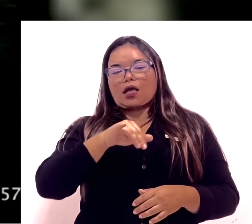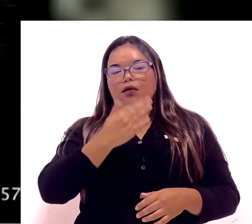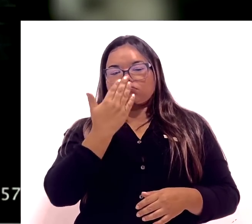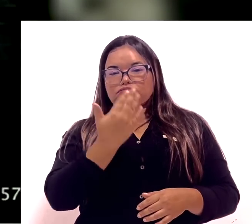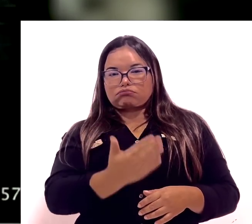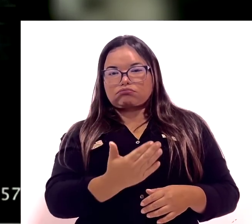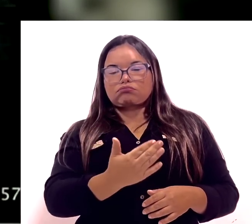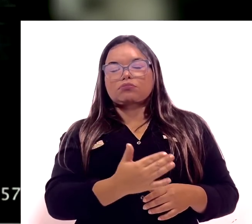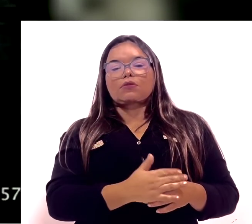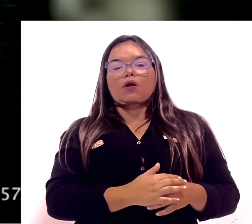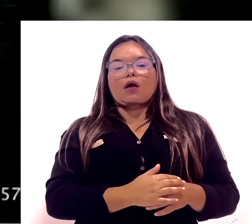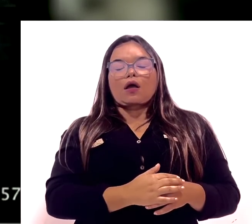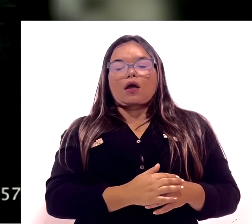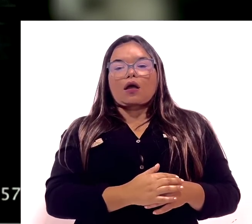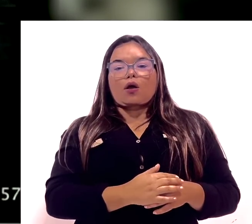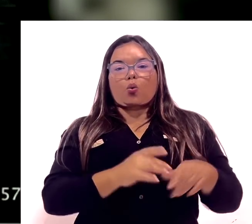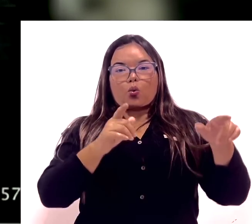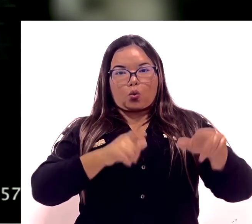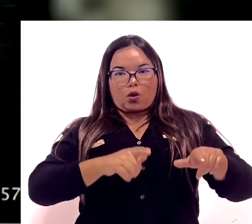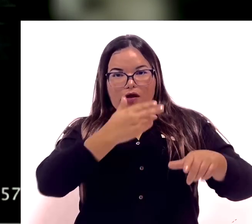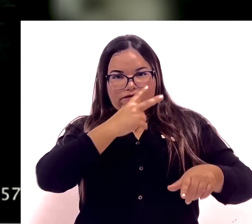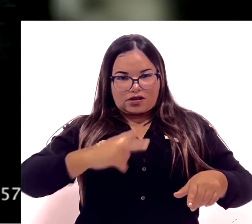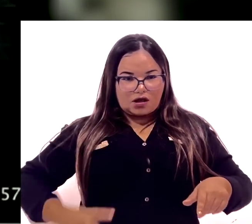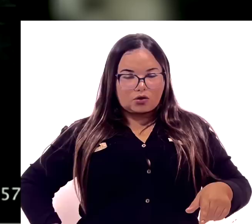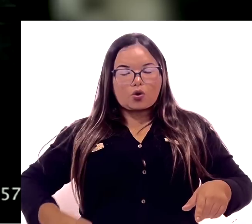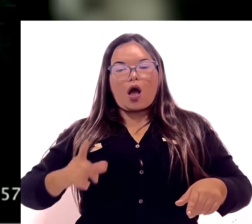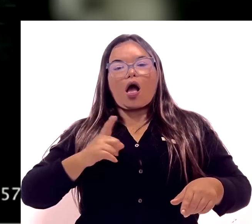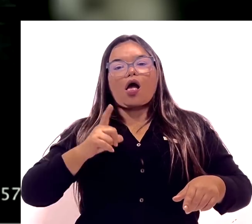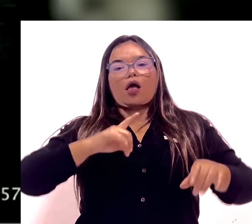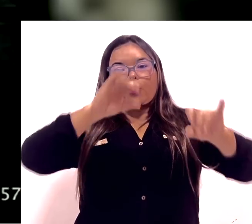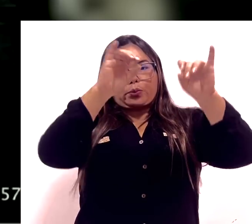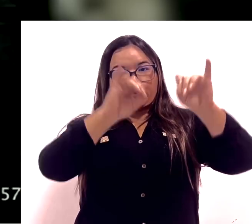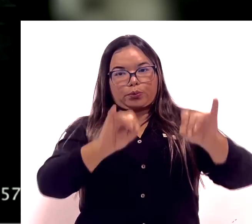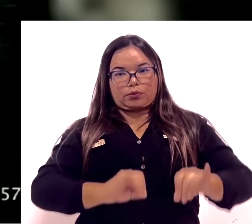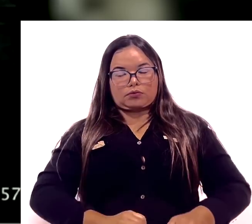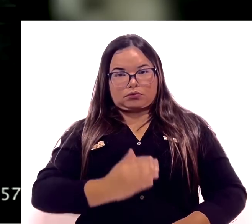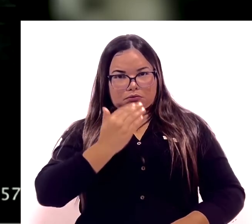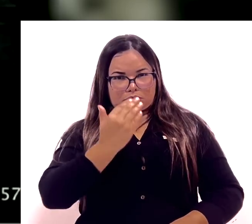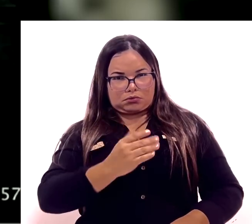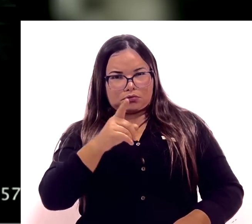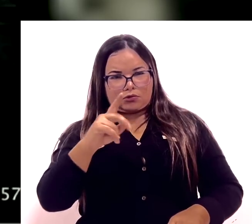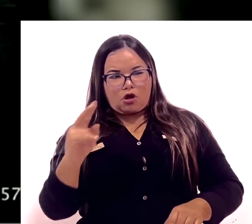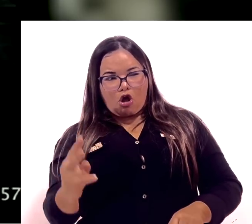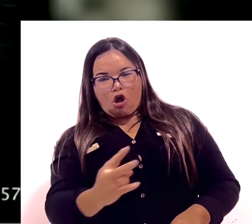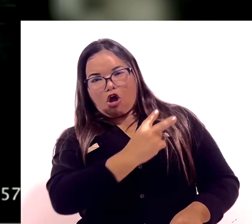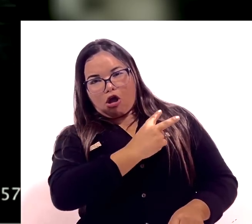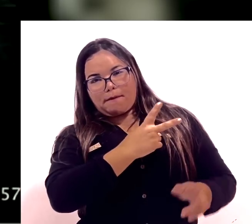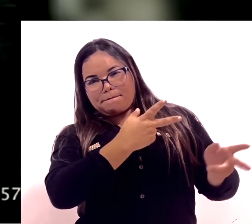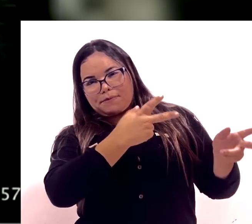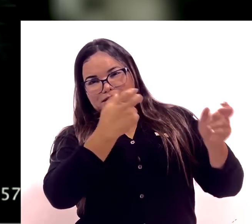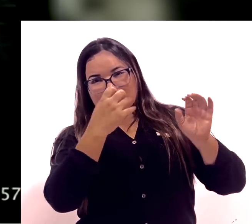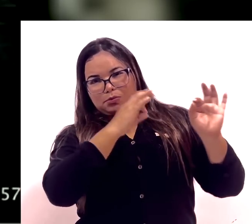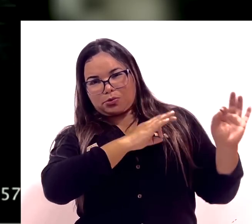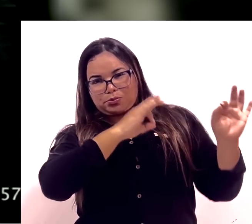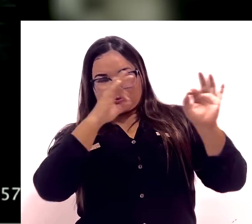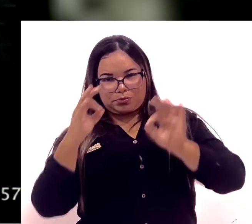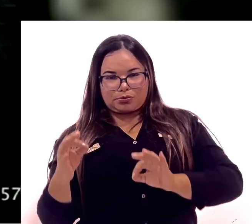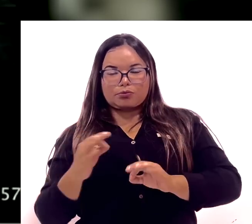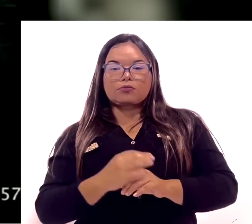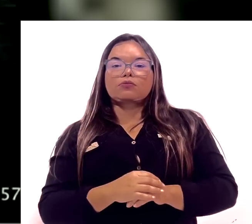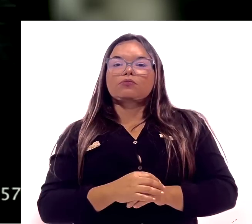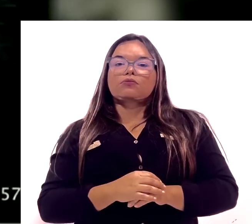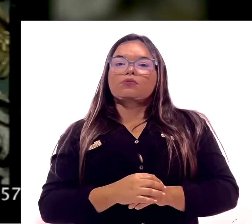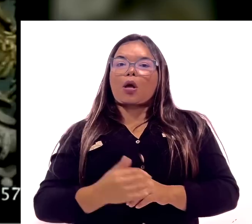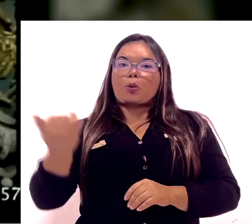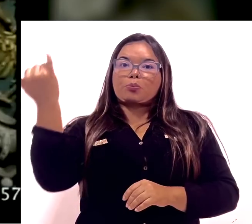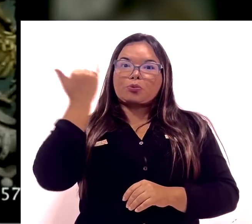representada sobre as suas portas. E se você olhar para cá, descobrirá algo interessante. Encontrará a profecia de que estamos falando